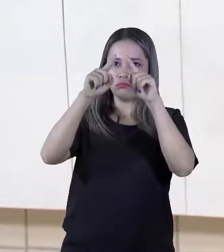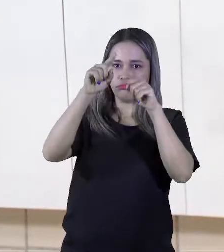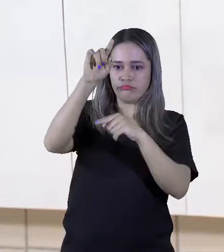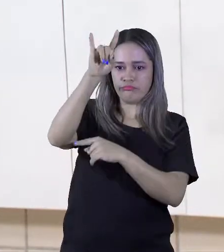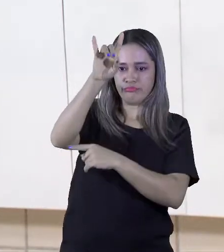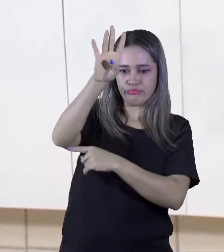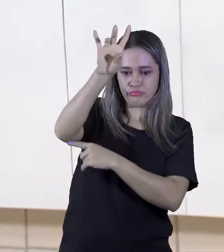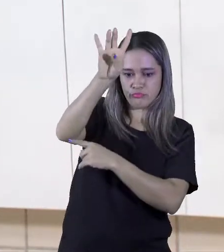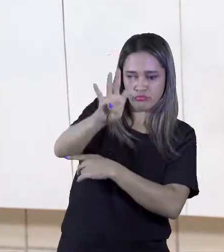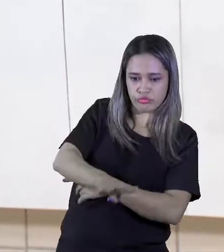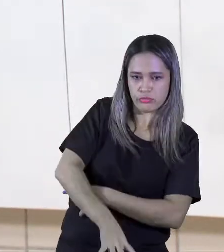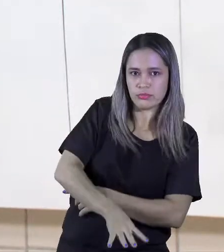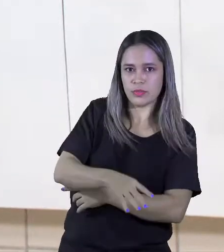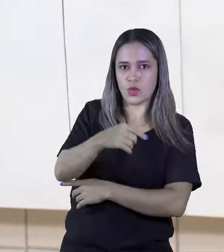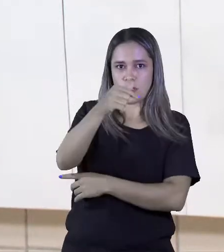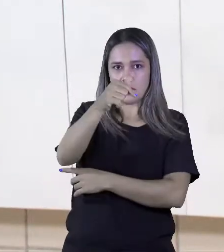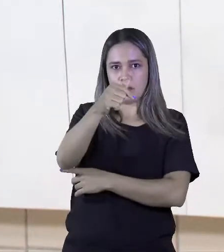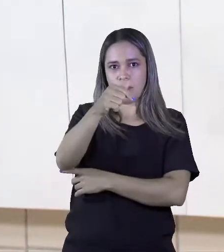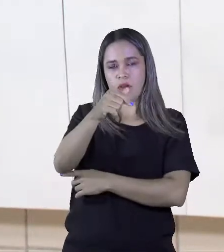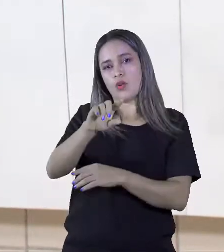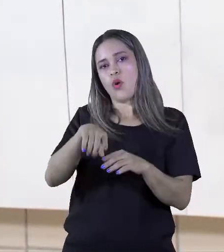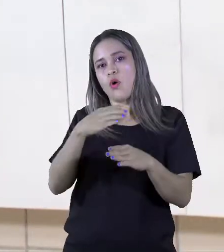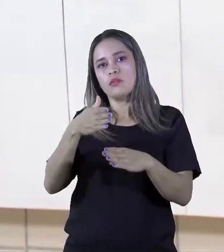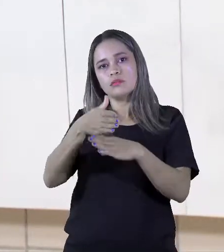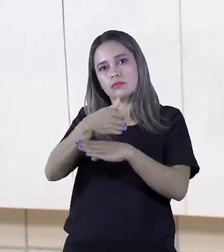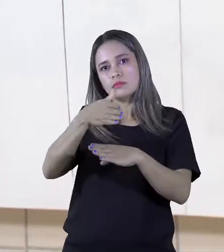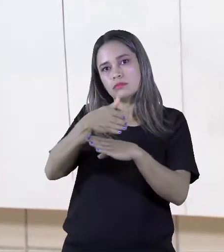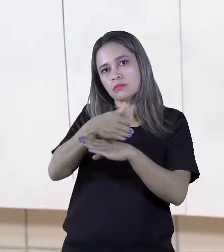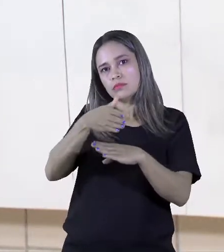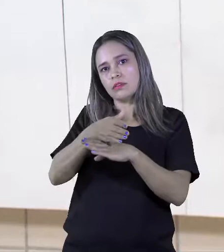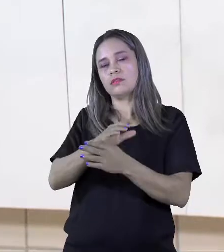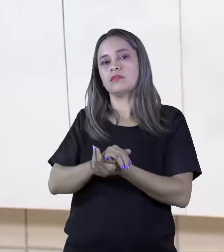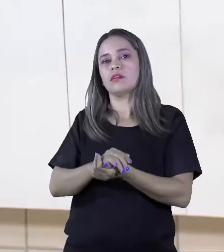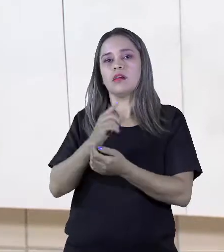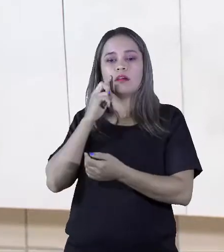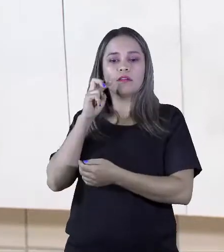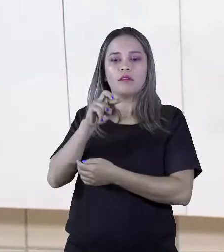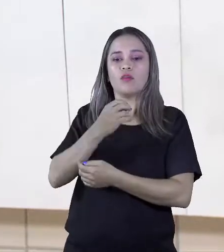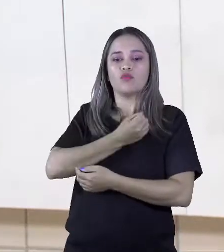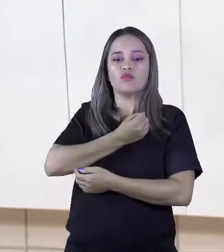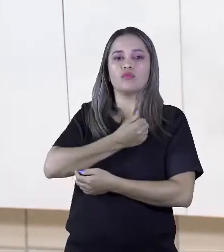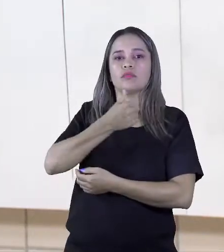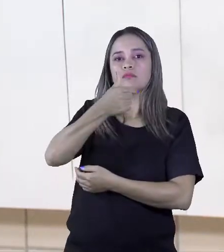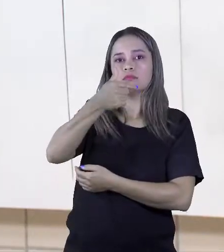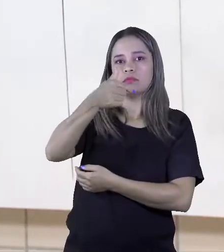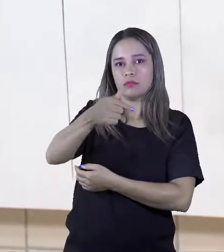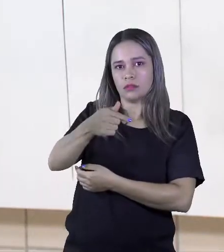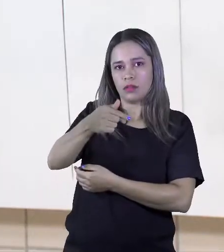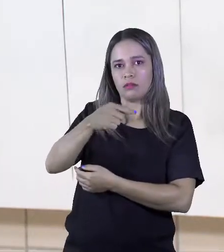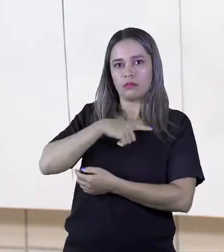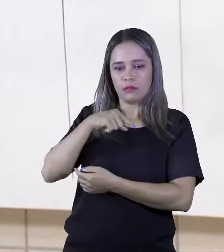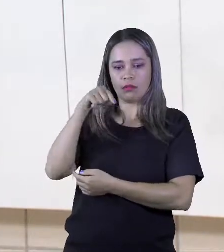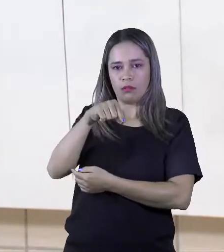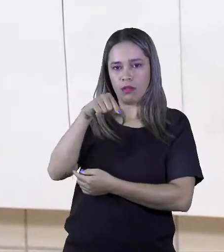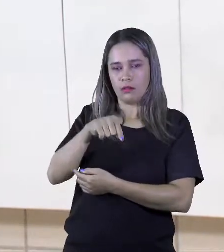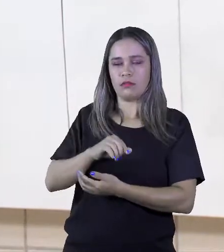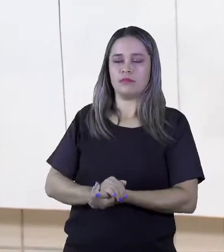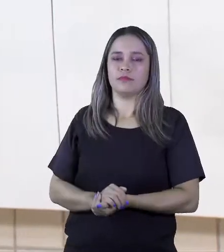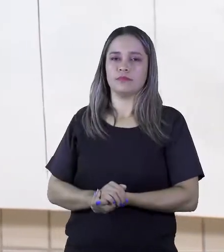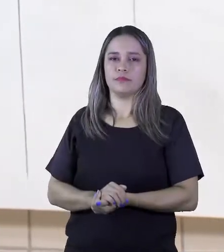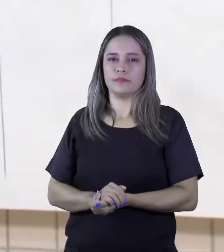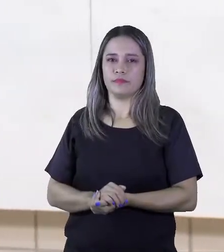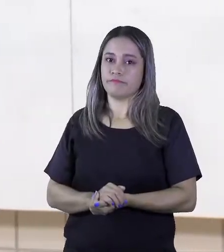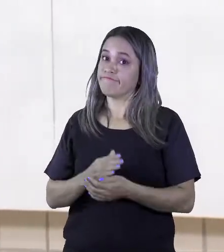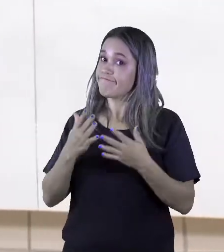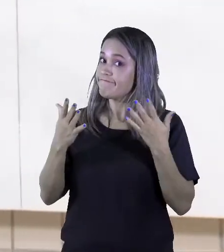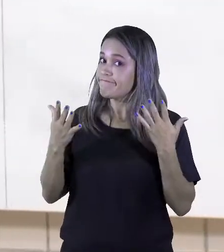aulas, ou acessar o nosso site e conferir lá na nossa aula de número 17, a gente comentou esse problema. Ok?